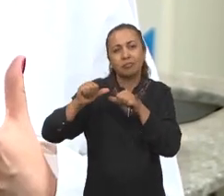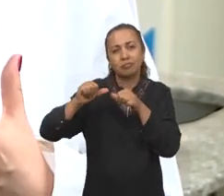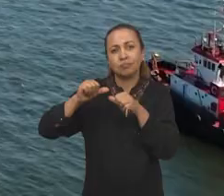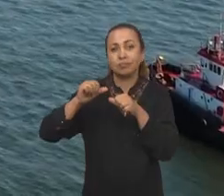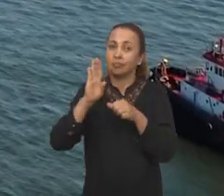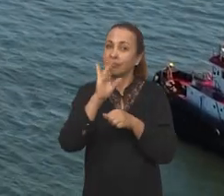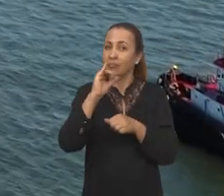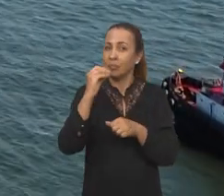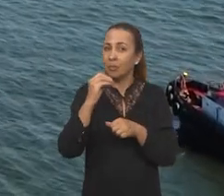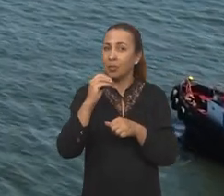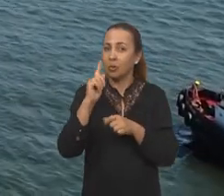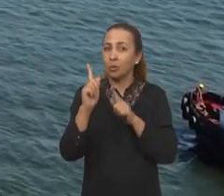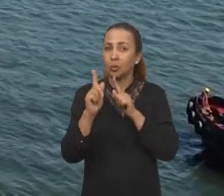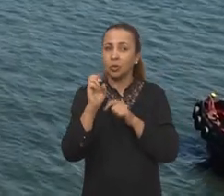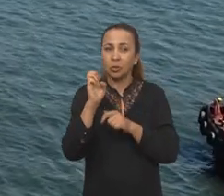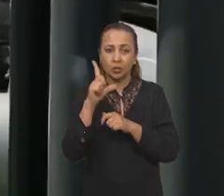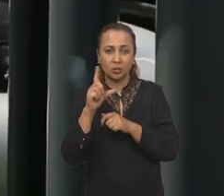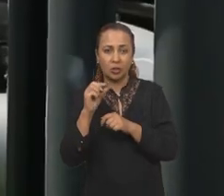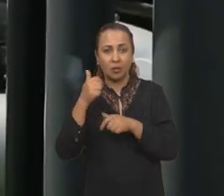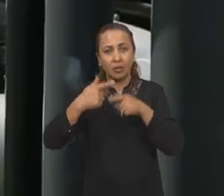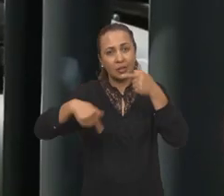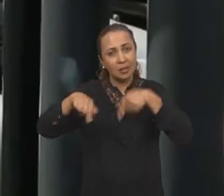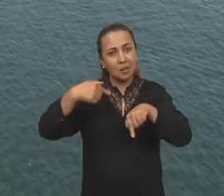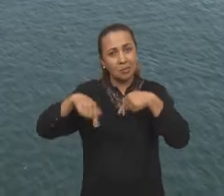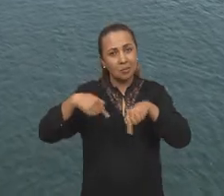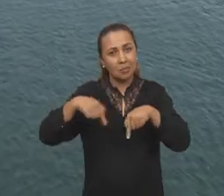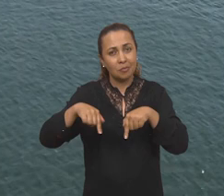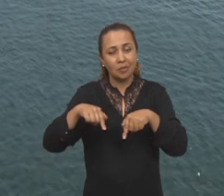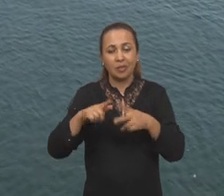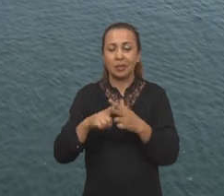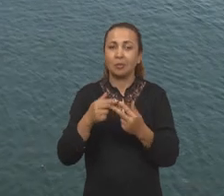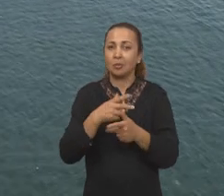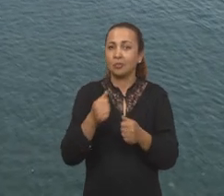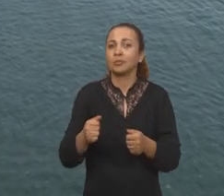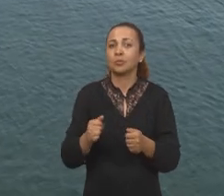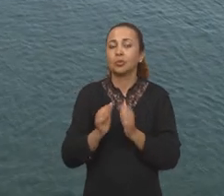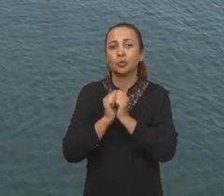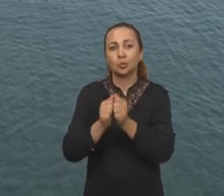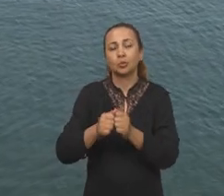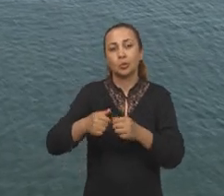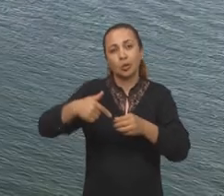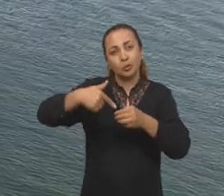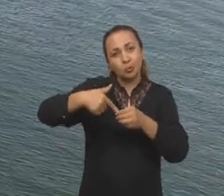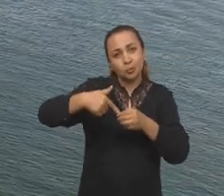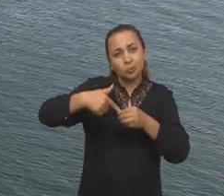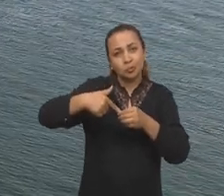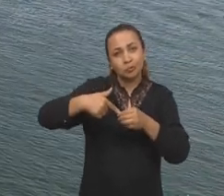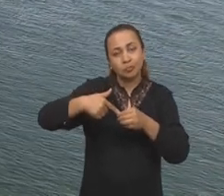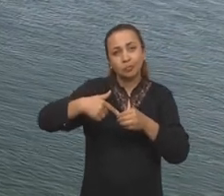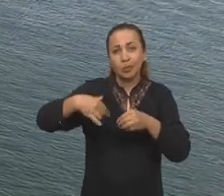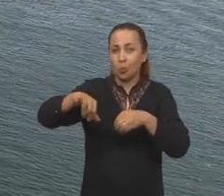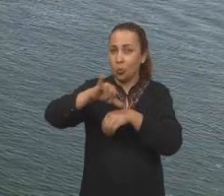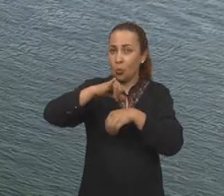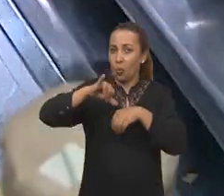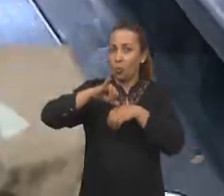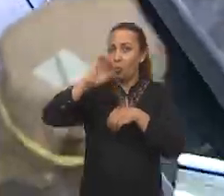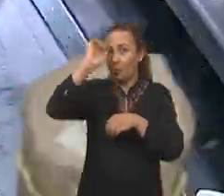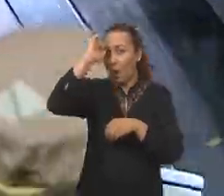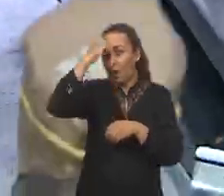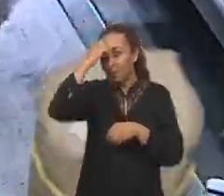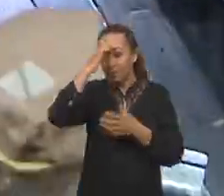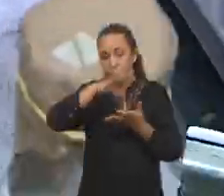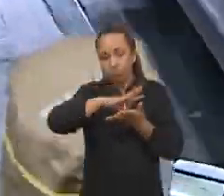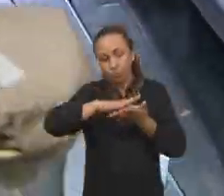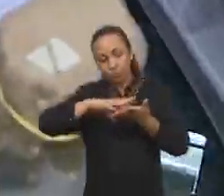biogeoquímico estão diretamente relacionados à cadeia produtiva do petróleo desde a extração do Óleo mesmo